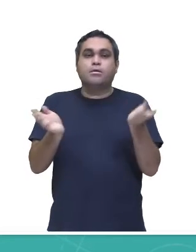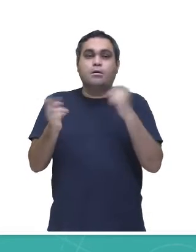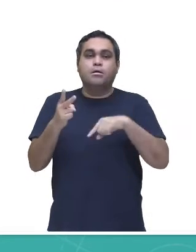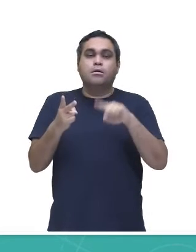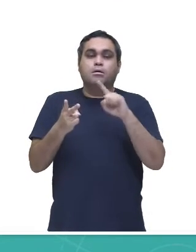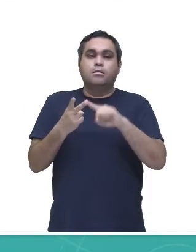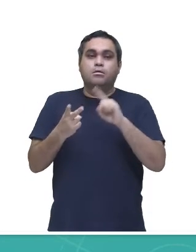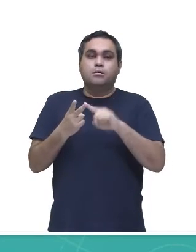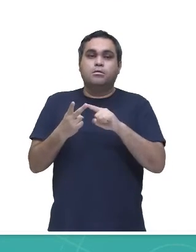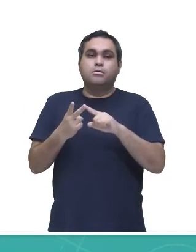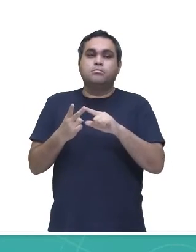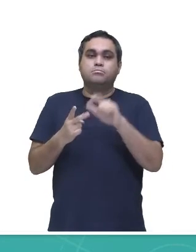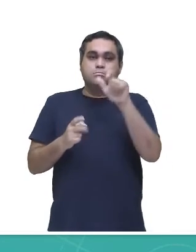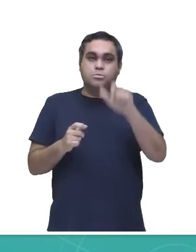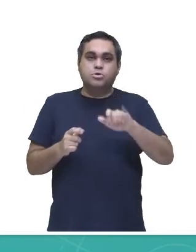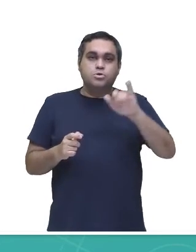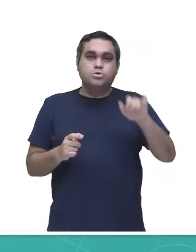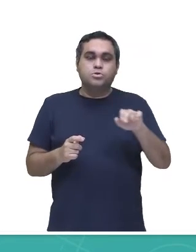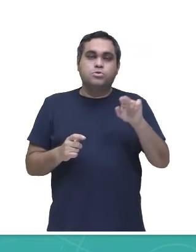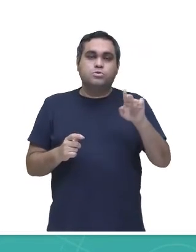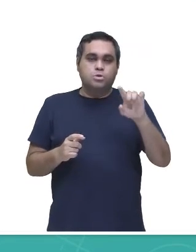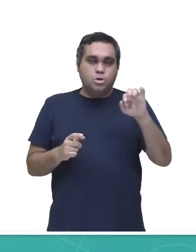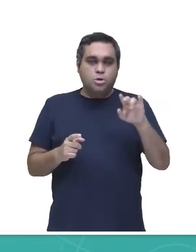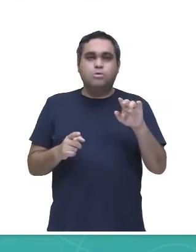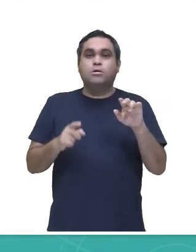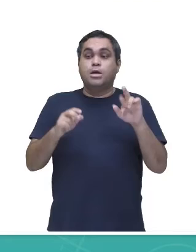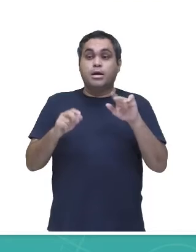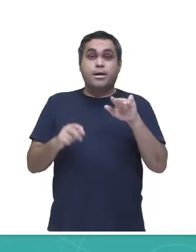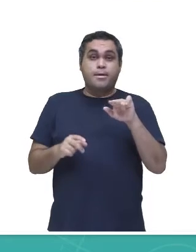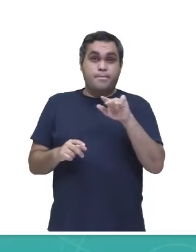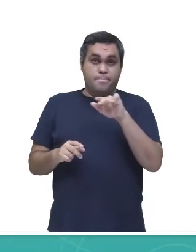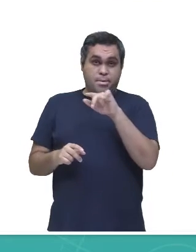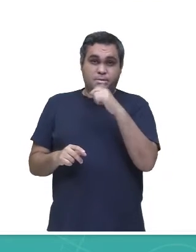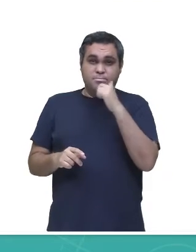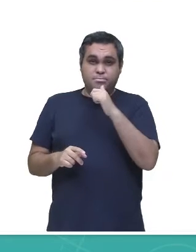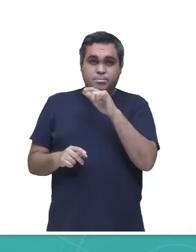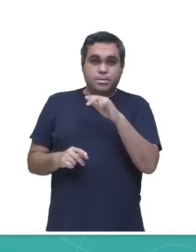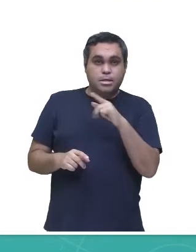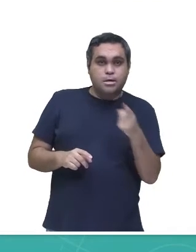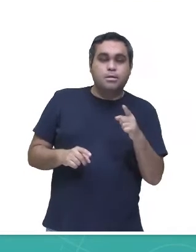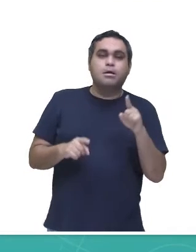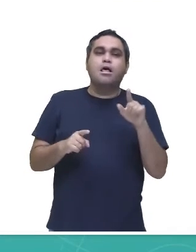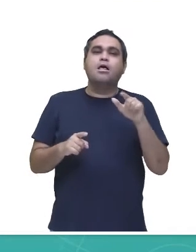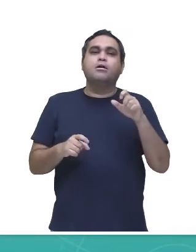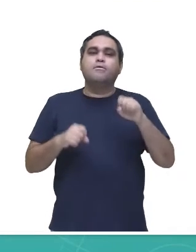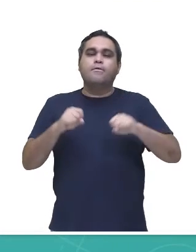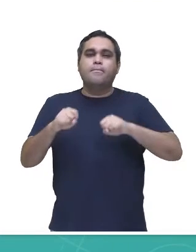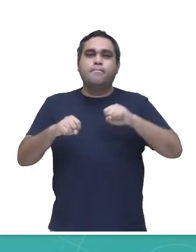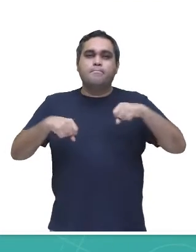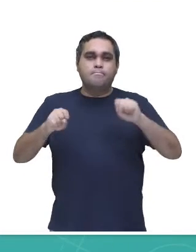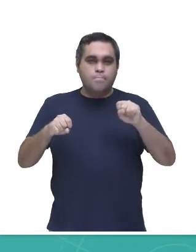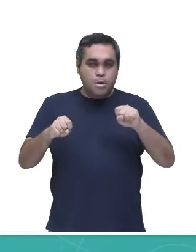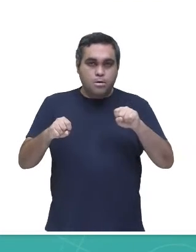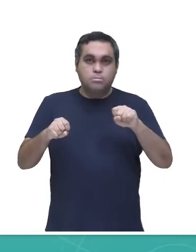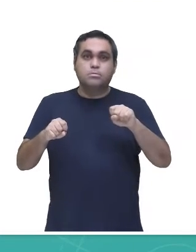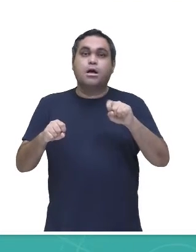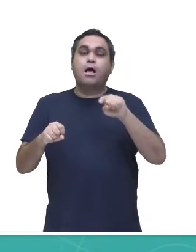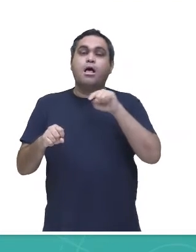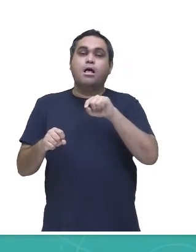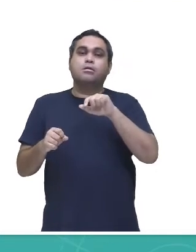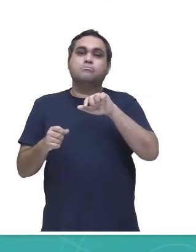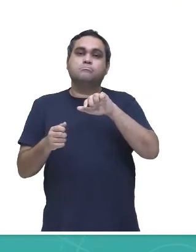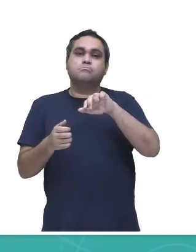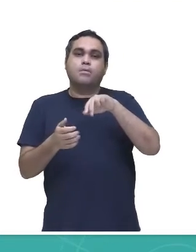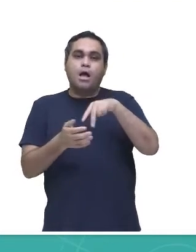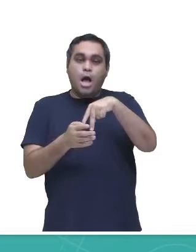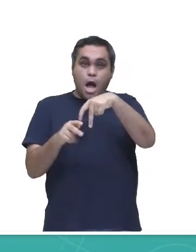sua irmã estavam andando de moto. Numa curva, eles acabaram caindo. O pé de sua irmã tocou no escapamento da moto, deixando